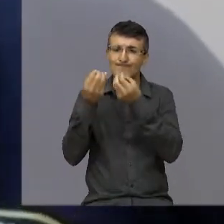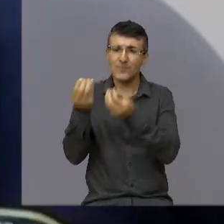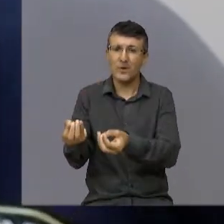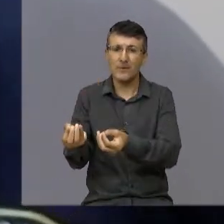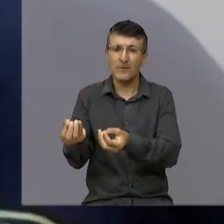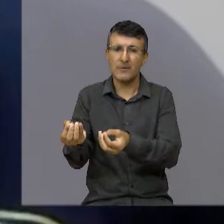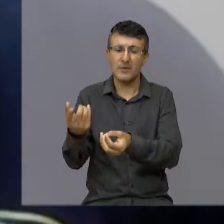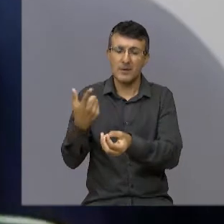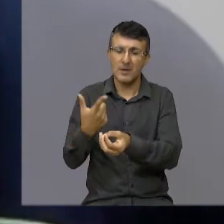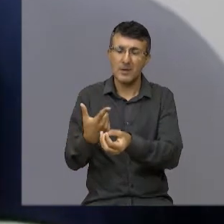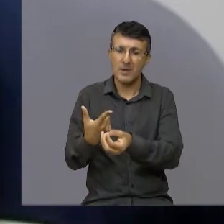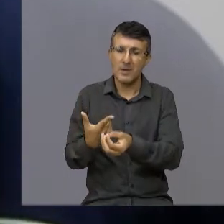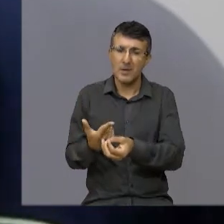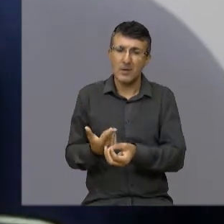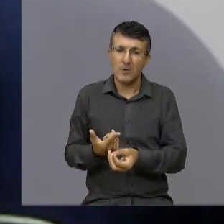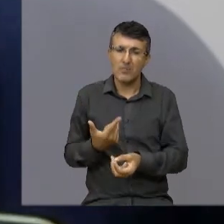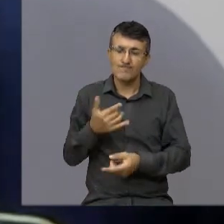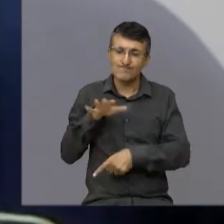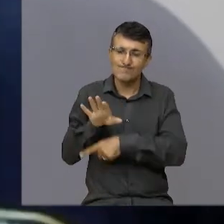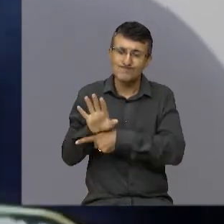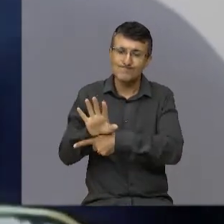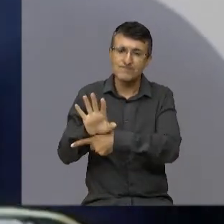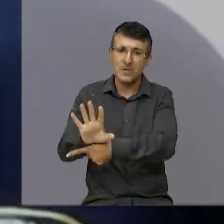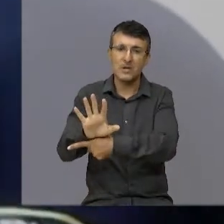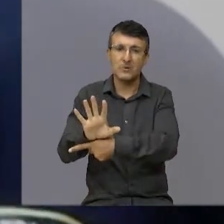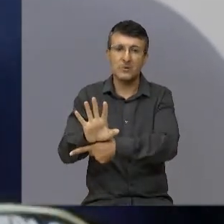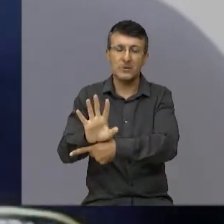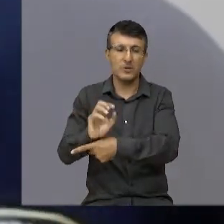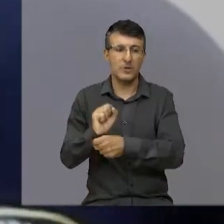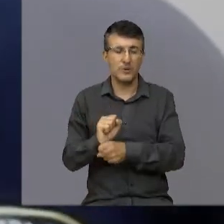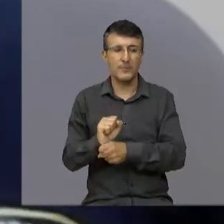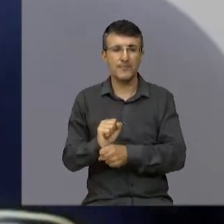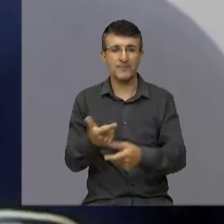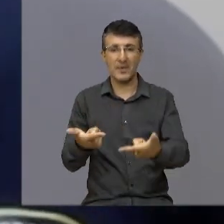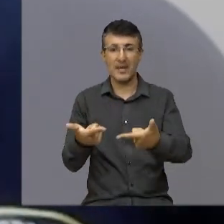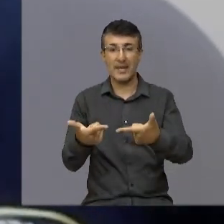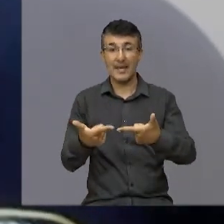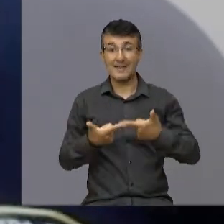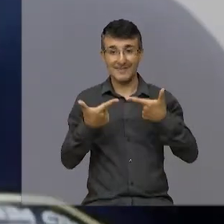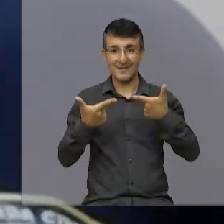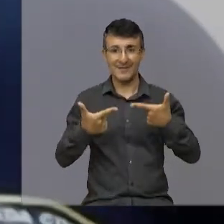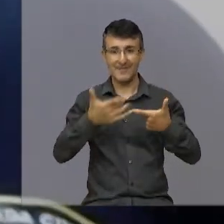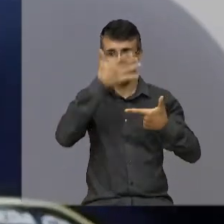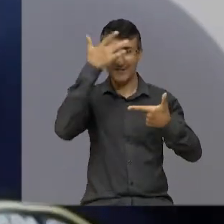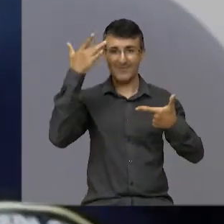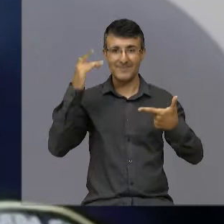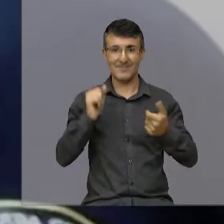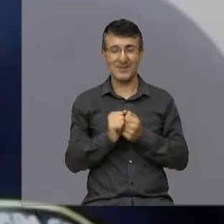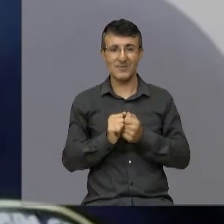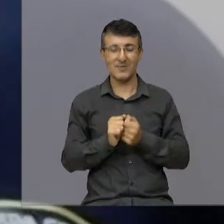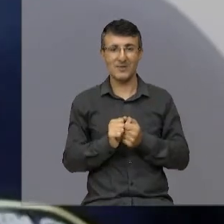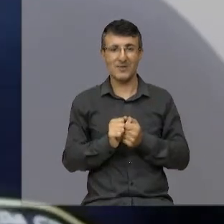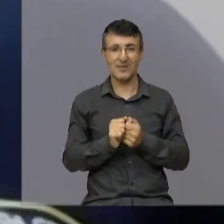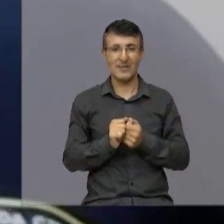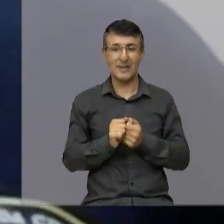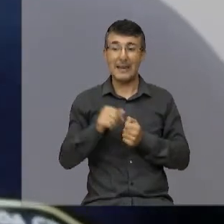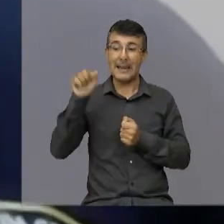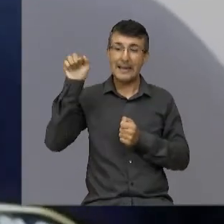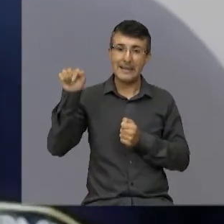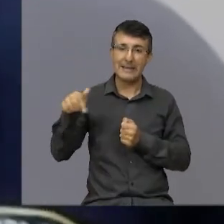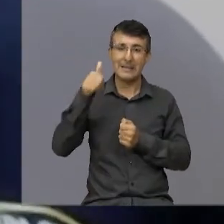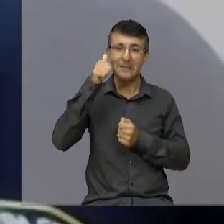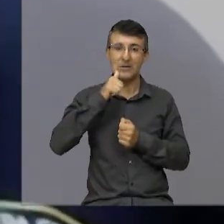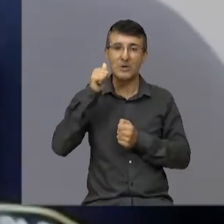sendo estudado, de defesa pessoal para ela. É um programa que estamos estudando para que essa mulher ela